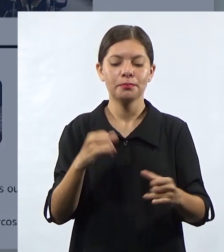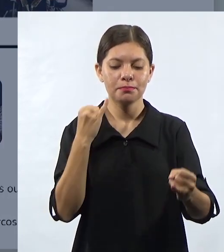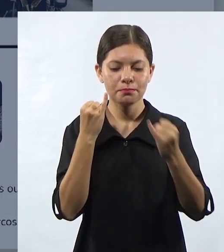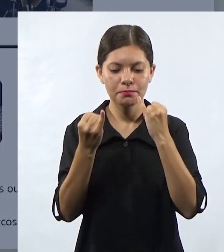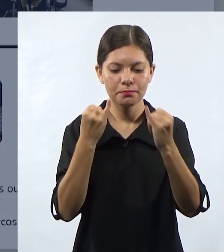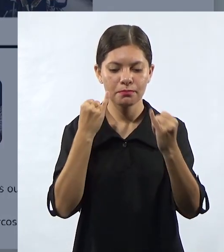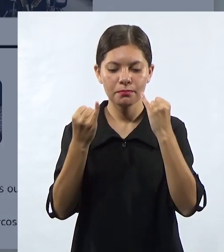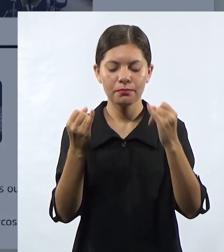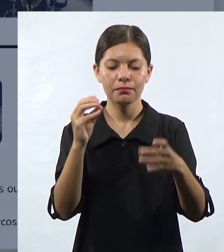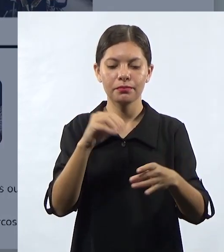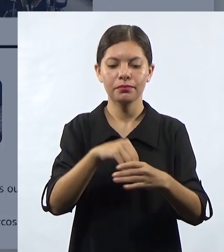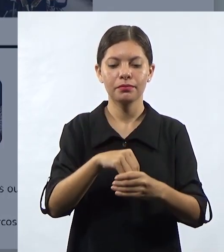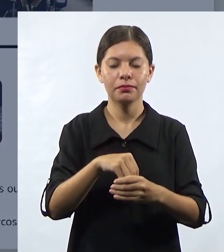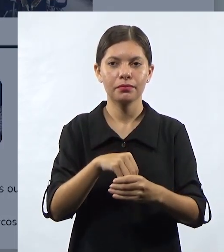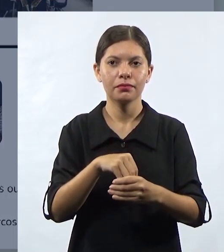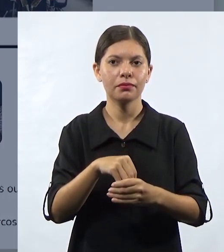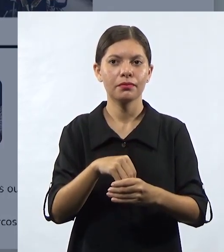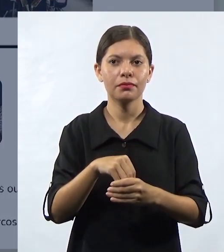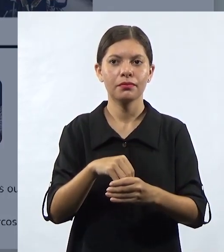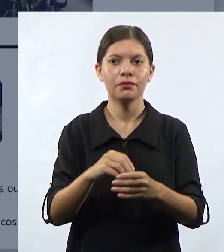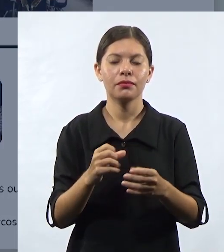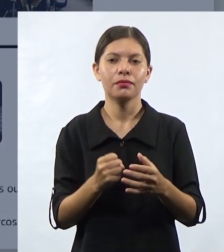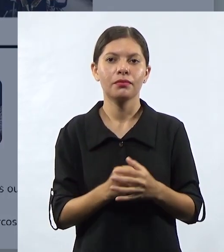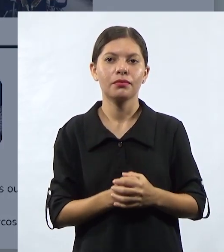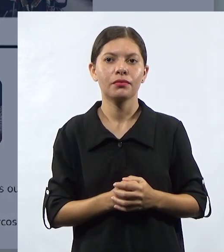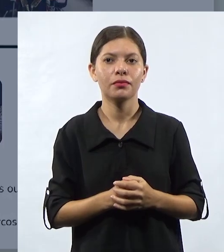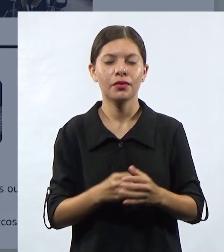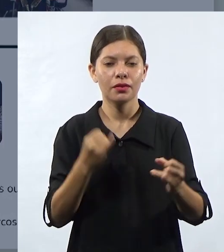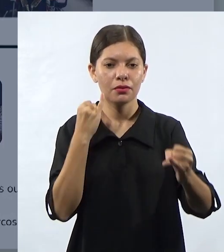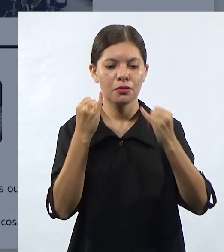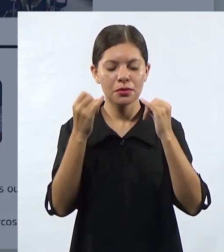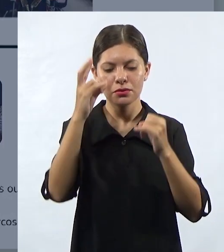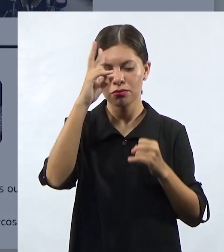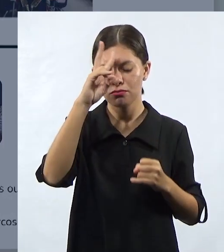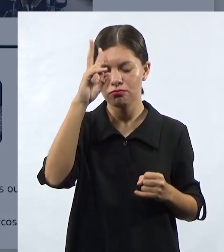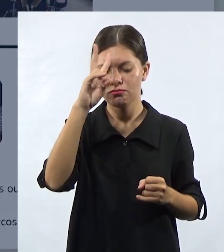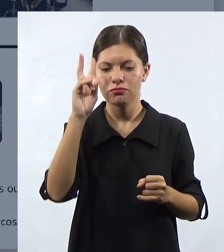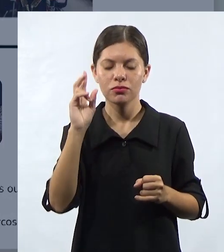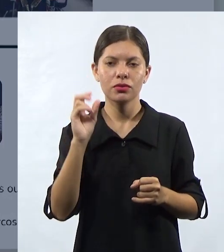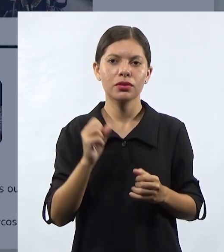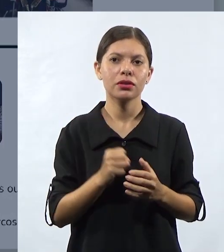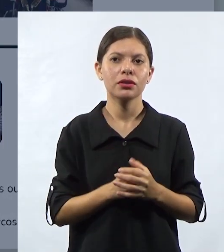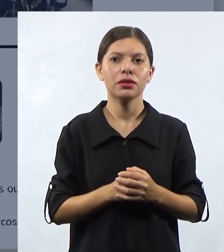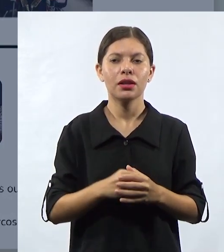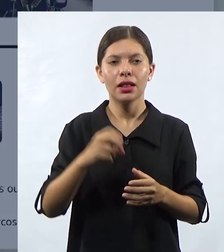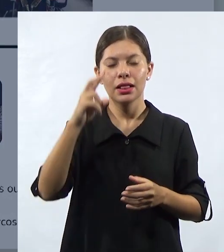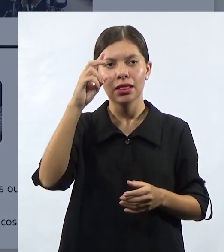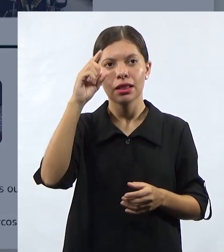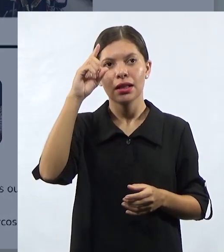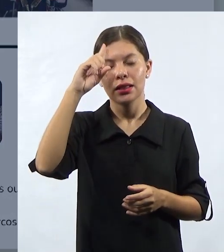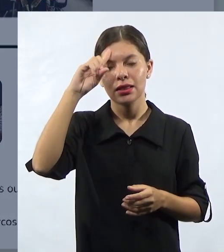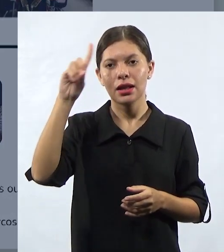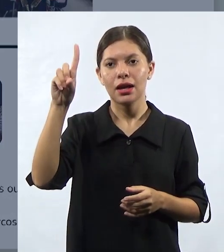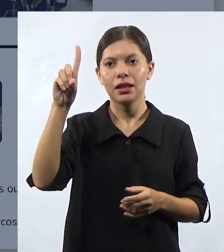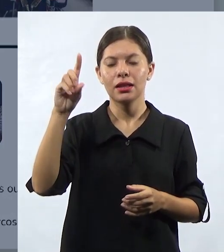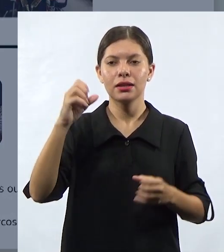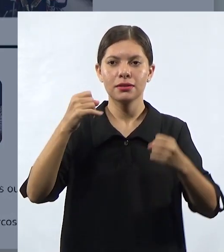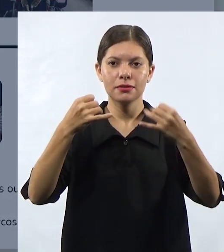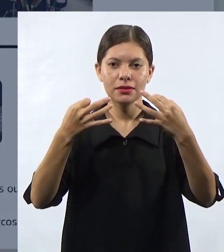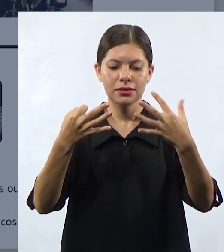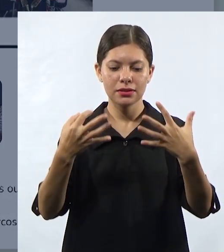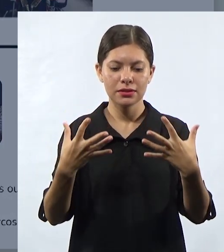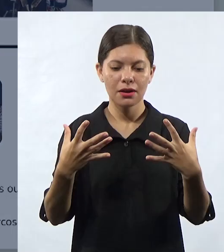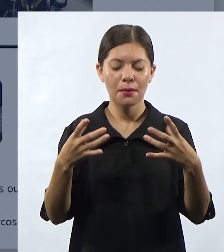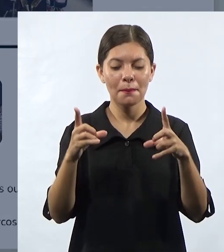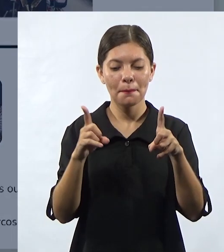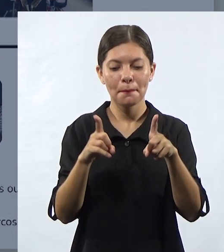sobre aquilo. Você pode incluir tarefa, prazo, informações históricas, datas, mas a descrição deve ser o mais